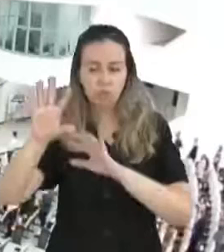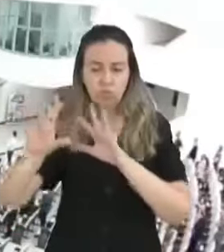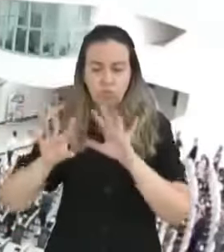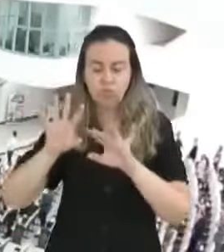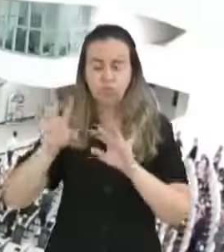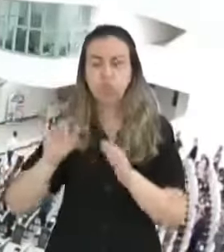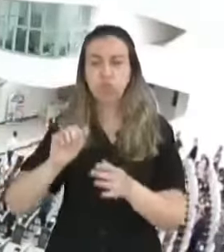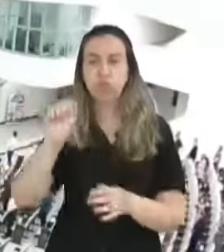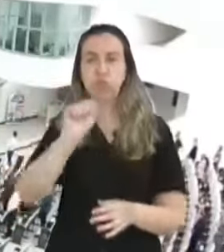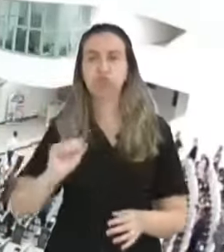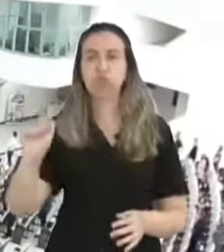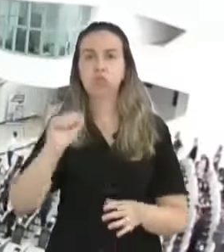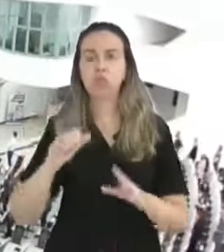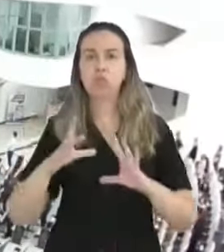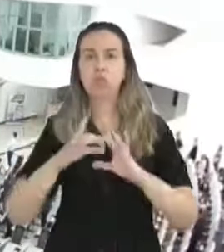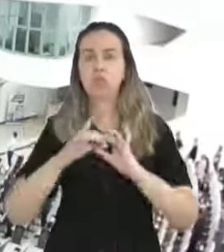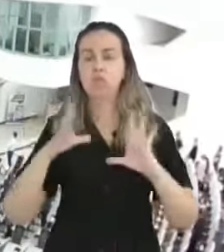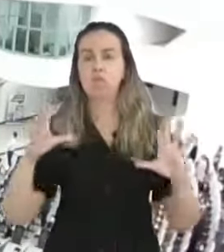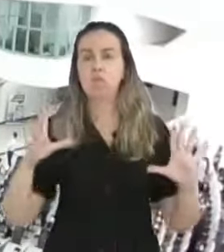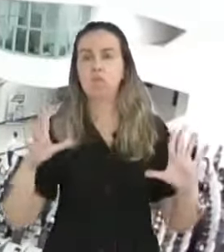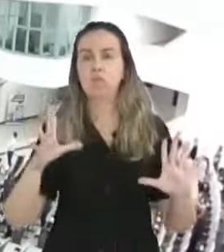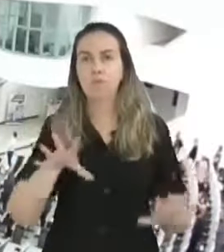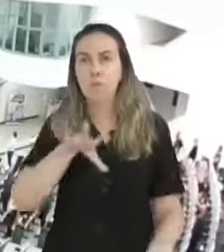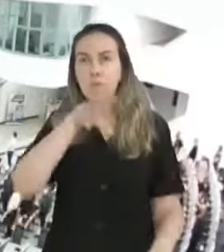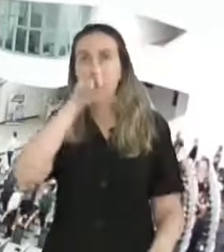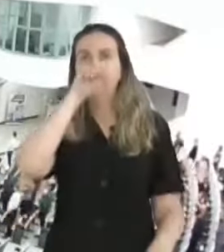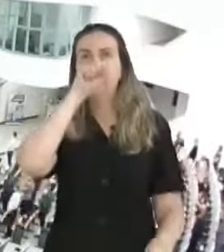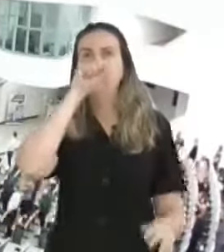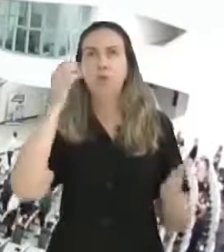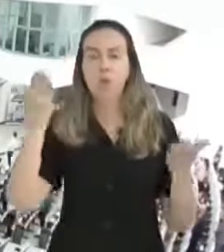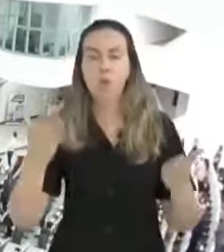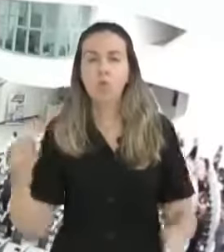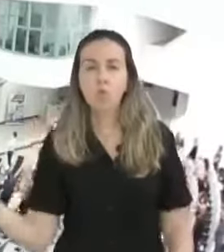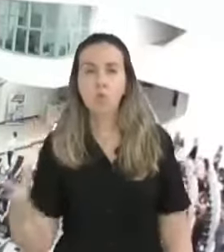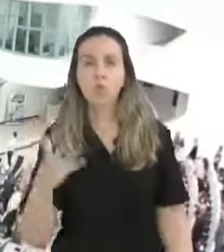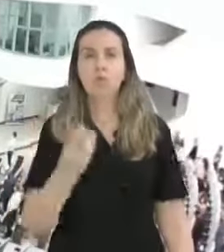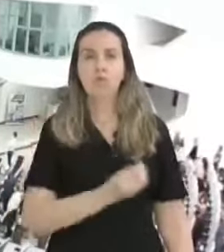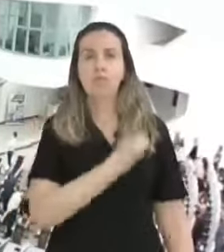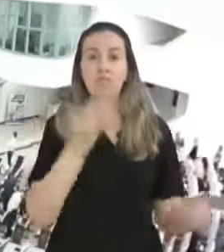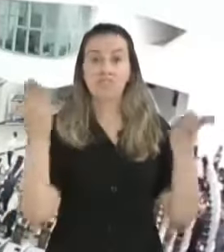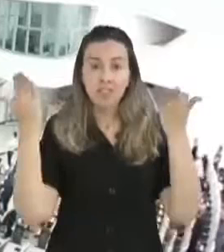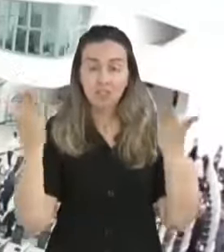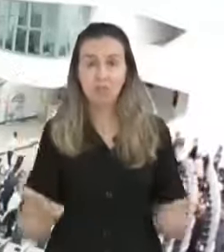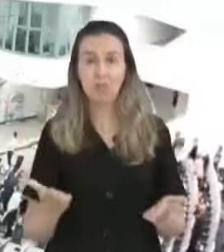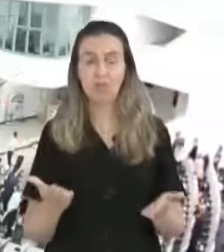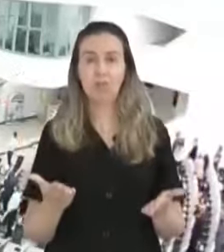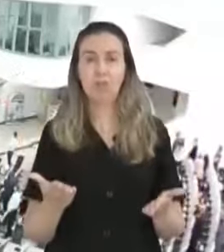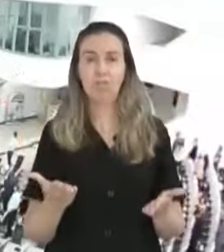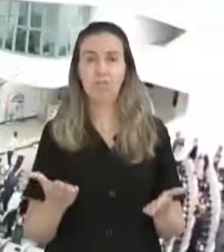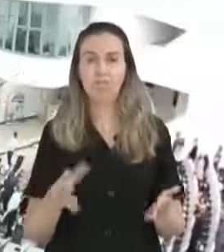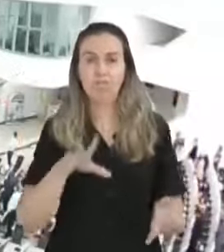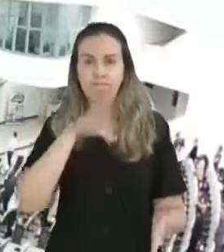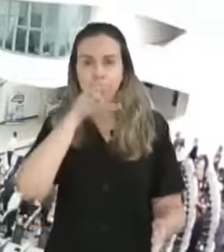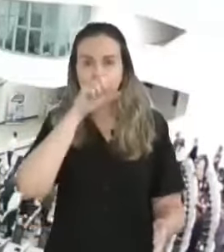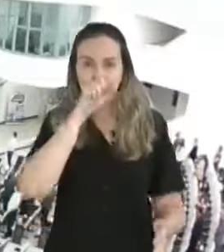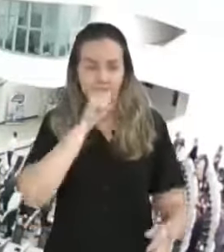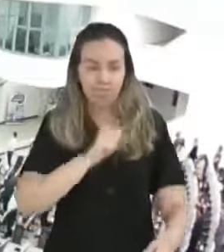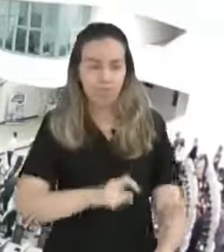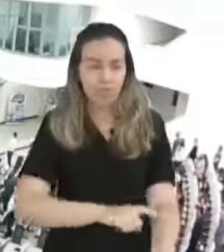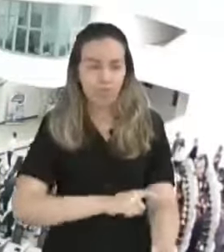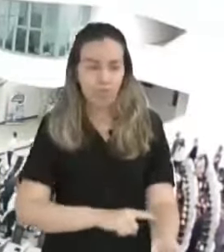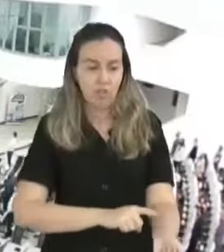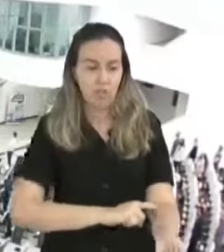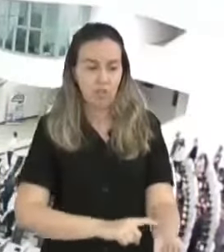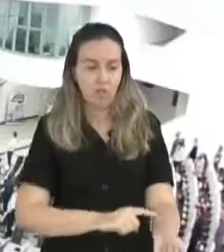está renovando o teu sistema respiratório agora. Deus está renovando o teu sistema